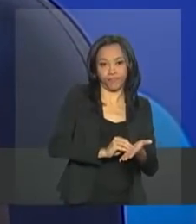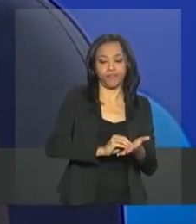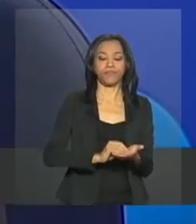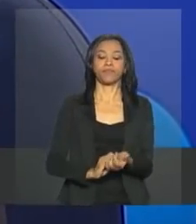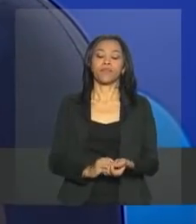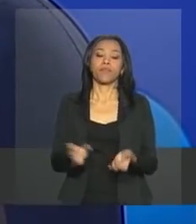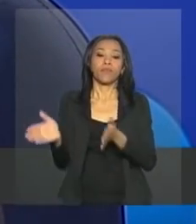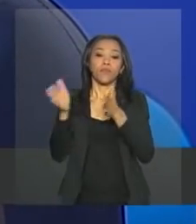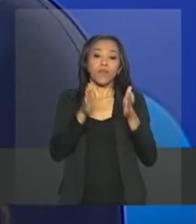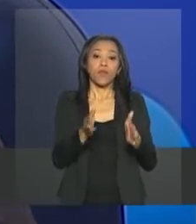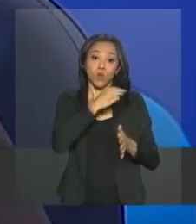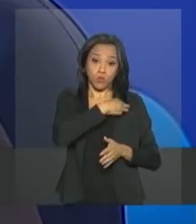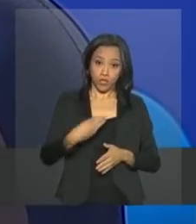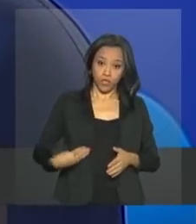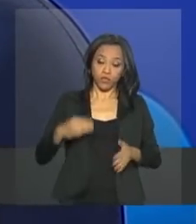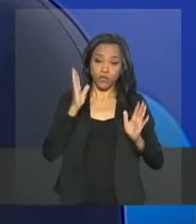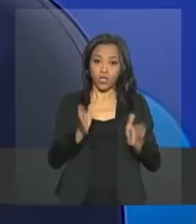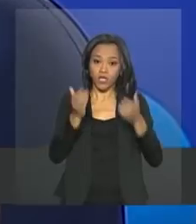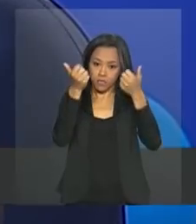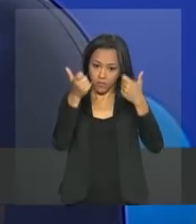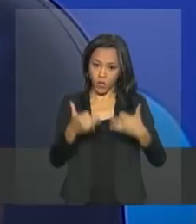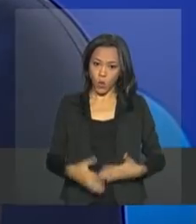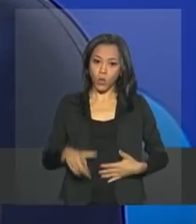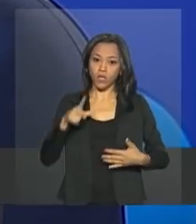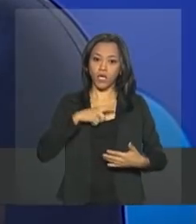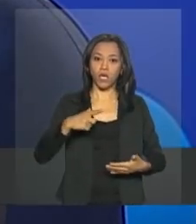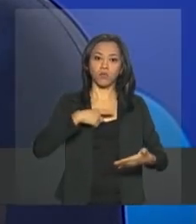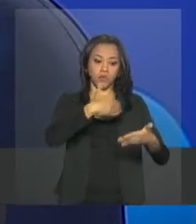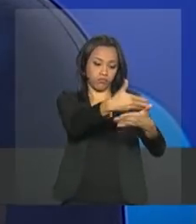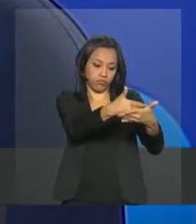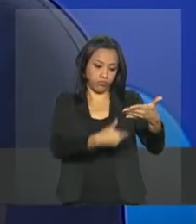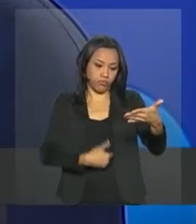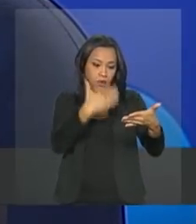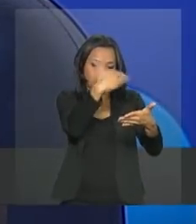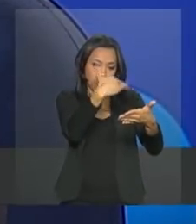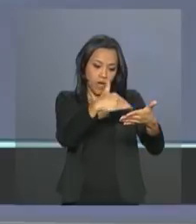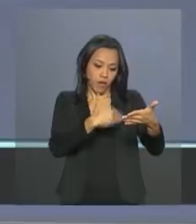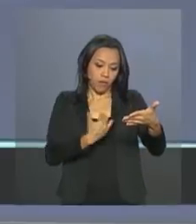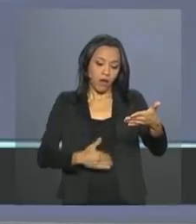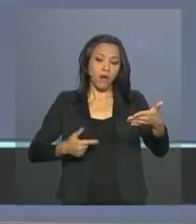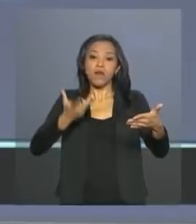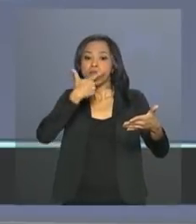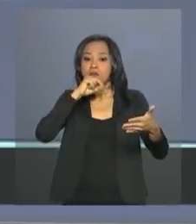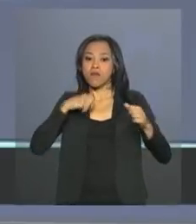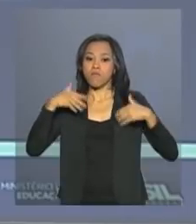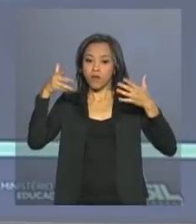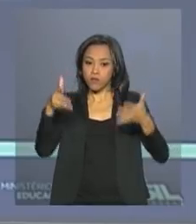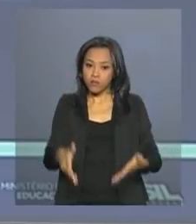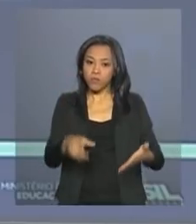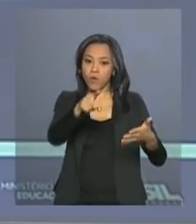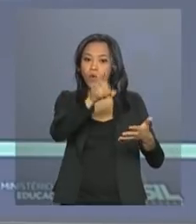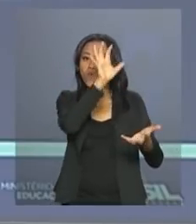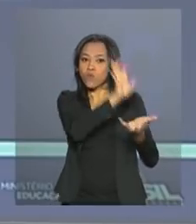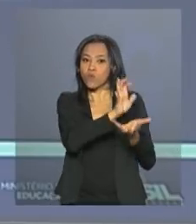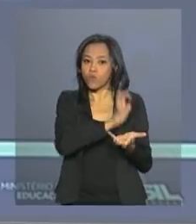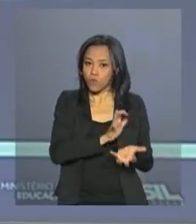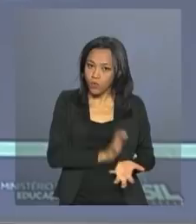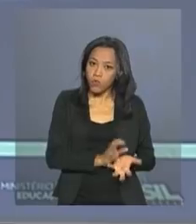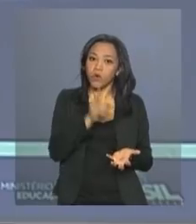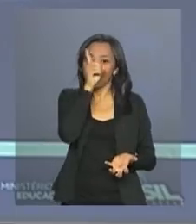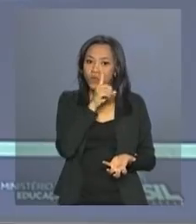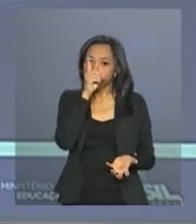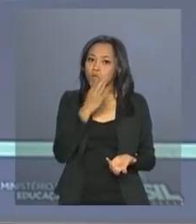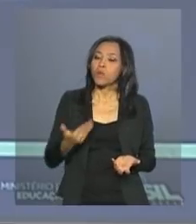ministro já disse que está a relação dos jogos equipes envolvidas nesse monitoramento que aconteceu no domingo